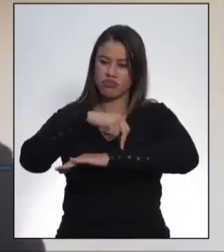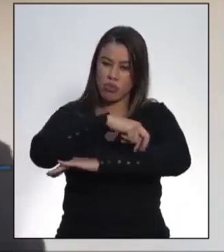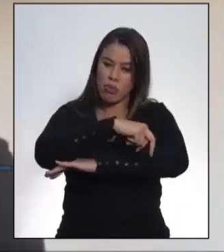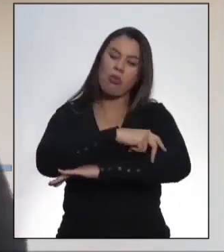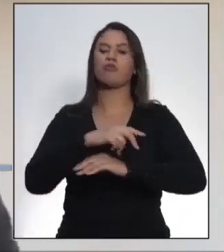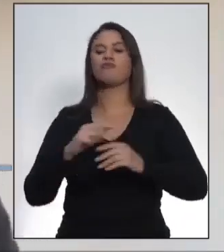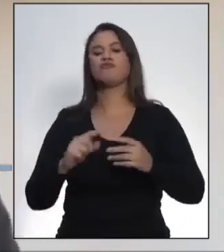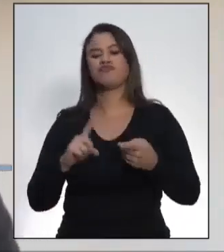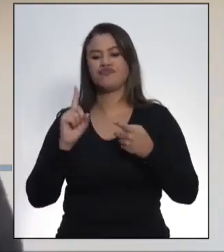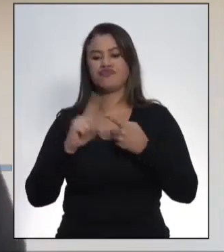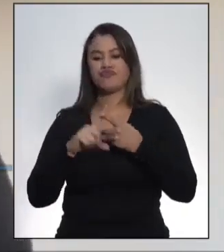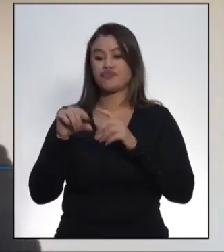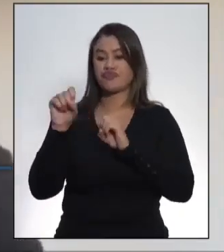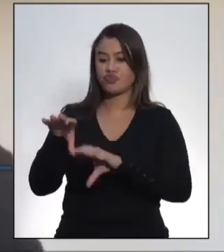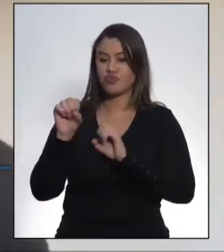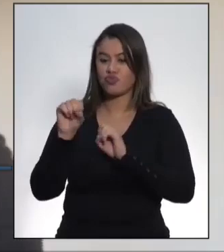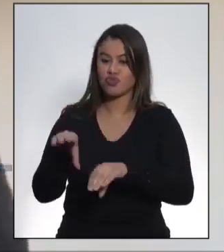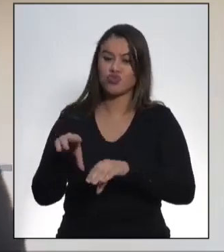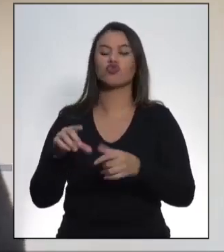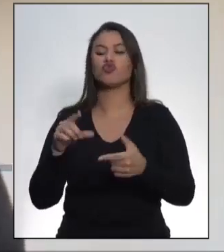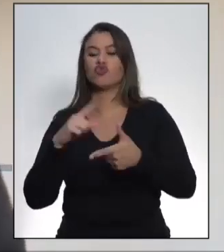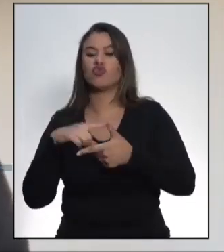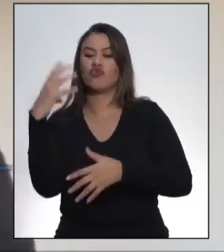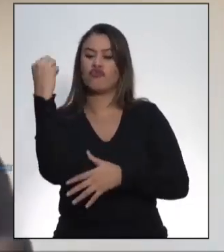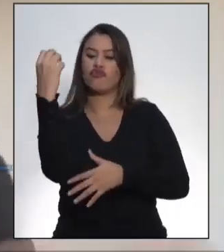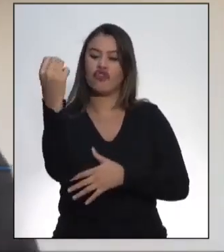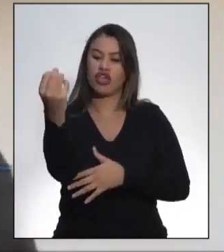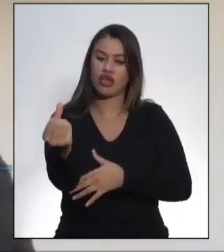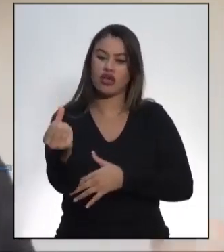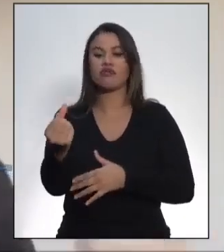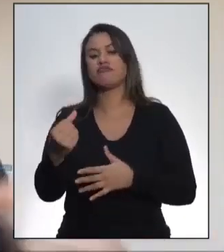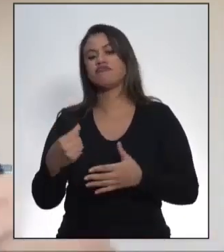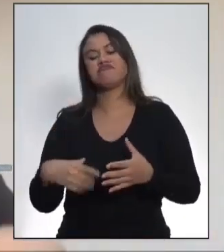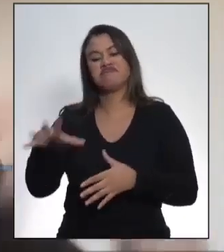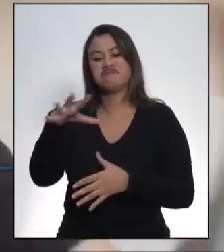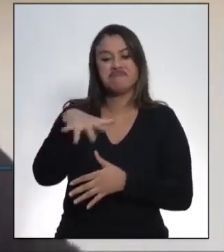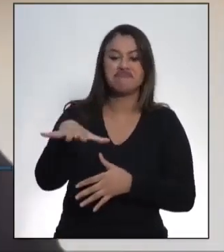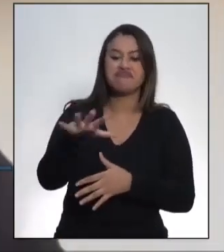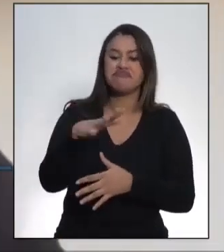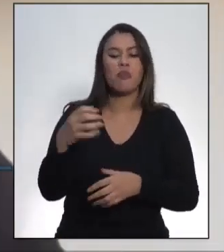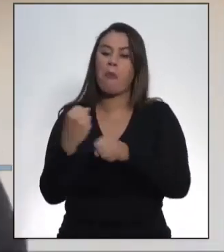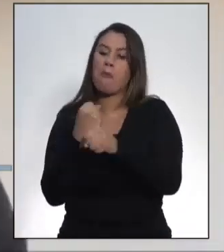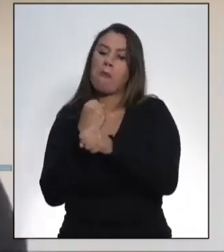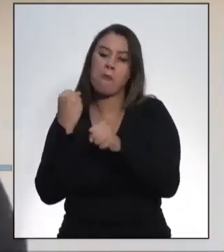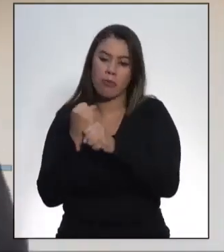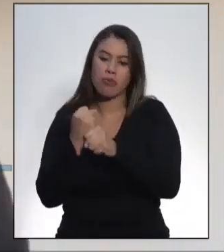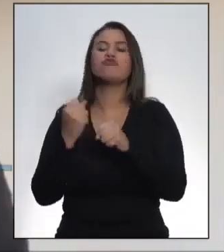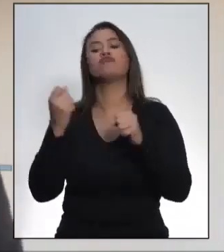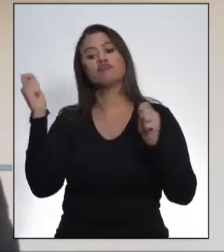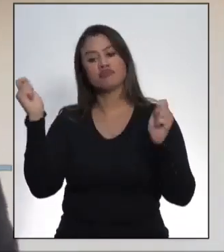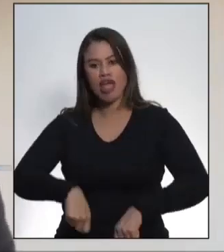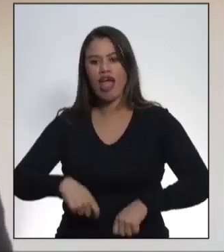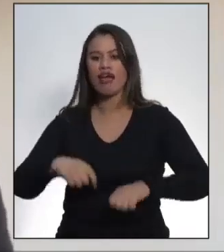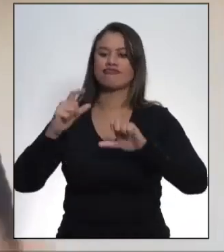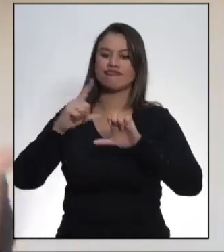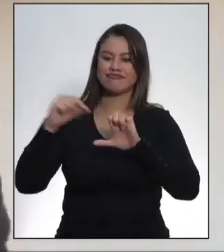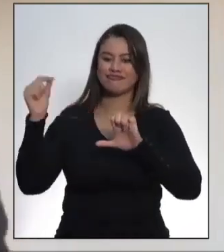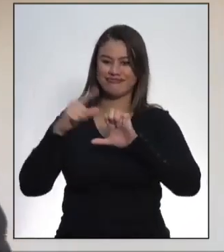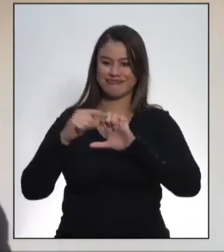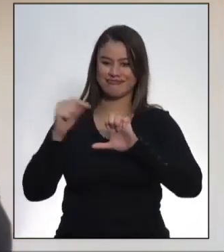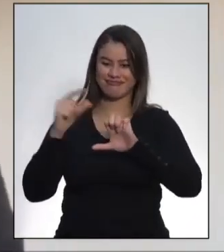dentro do setor de turismo, dentro do setor de games, ou até dentro do setor de construção. Então, o que eu